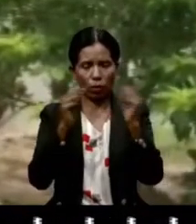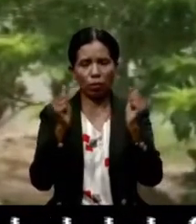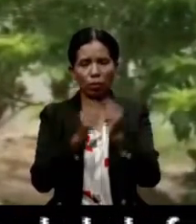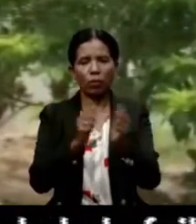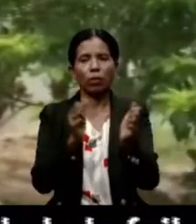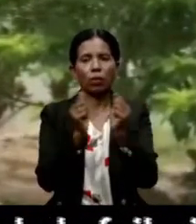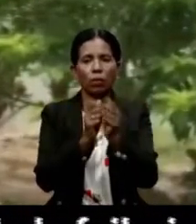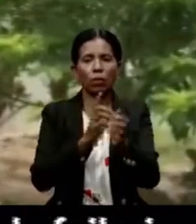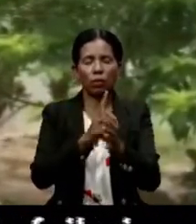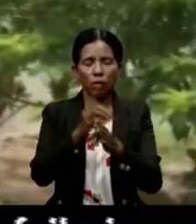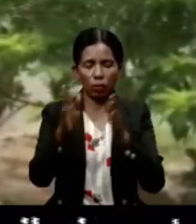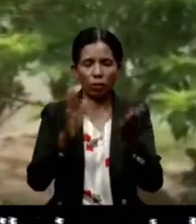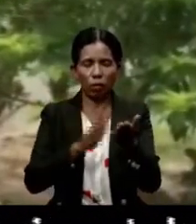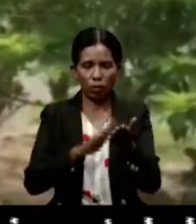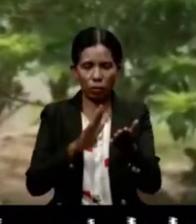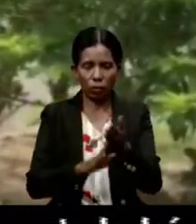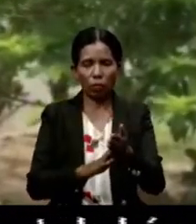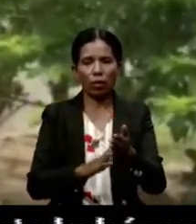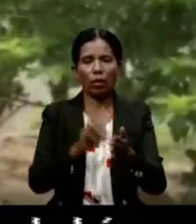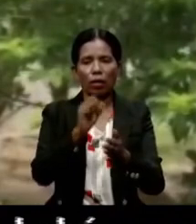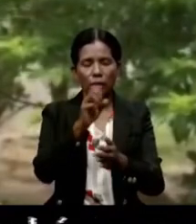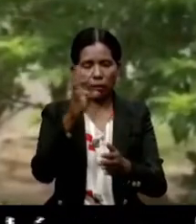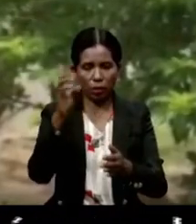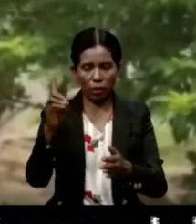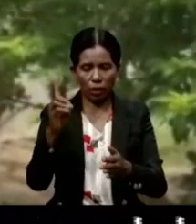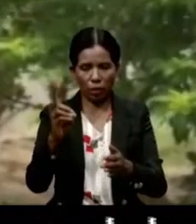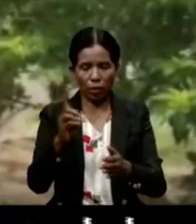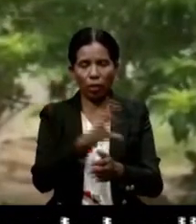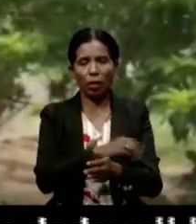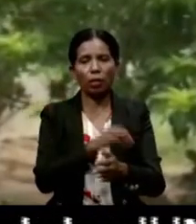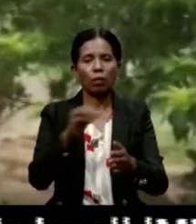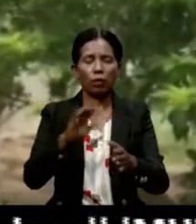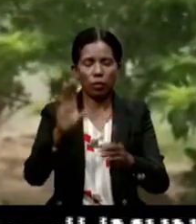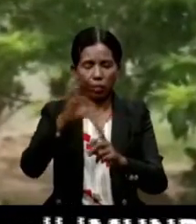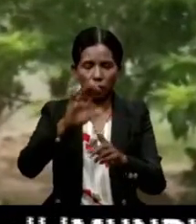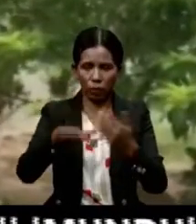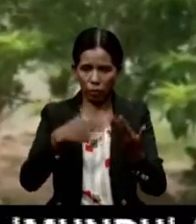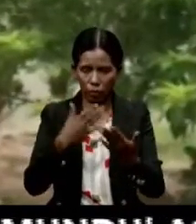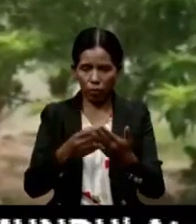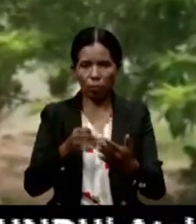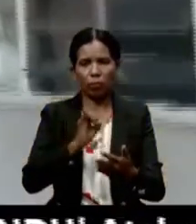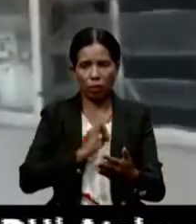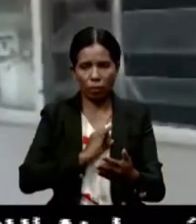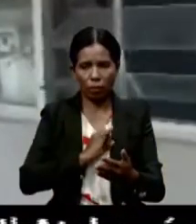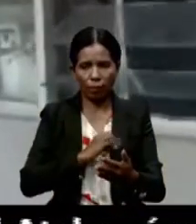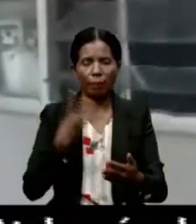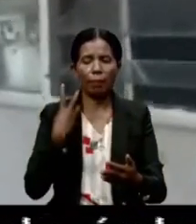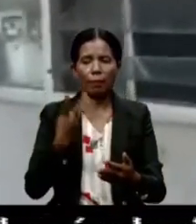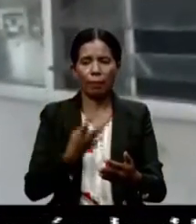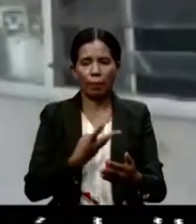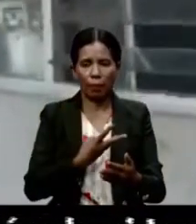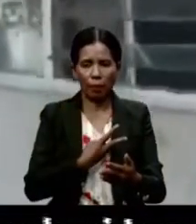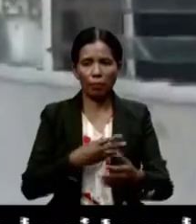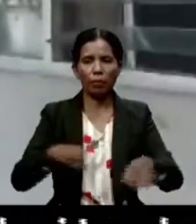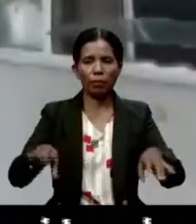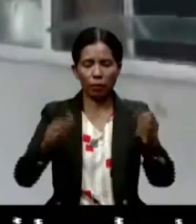escola ensino básico inspetor superintendente no mos hau no a mi